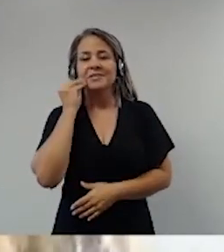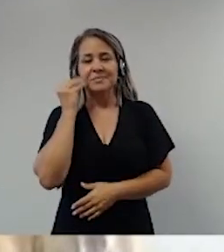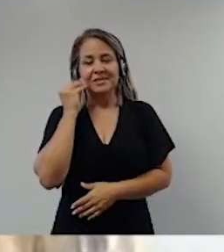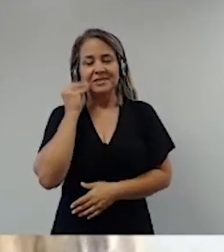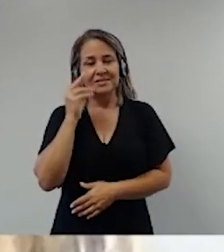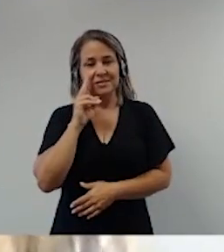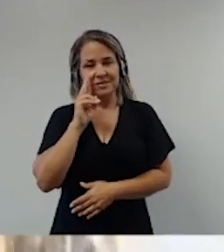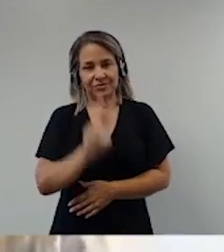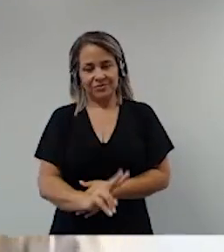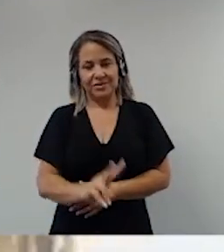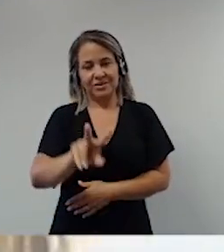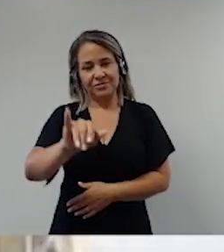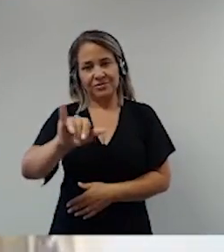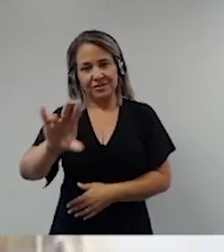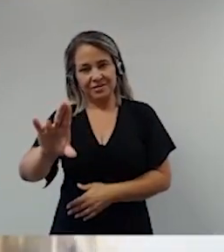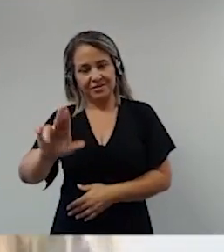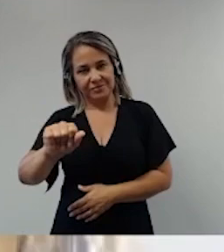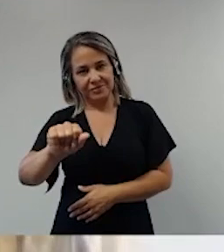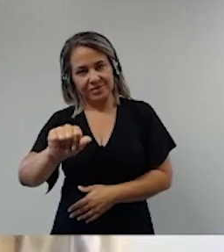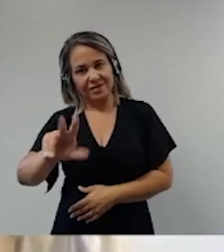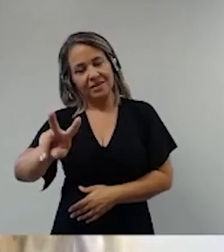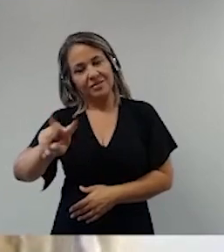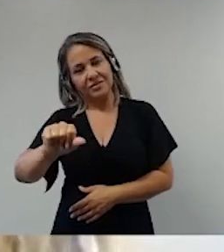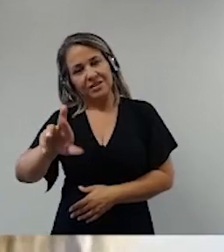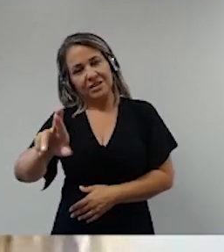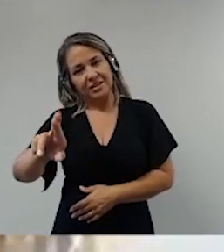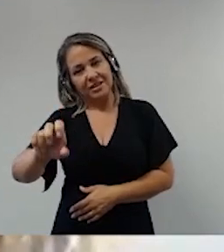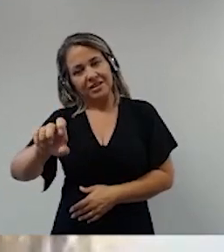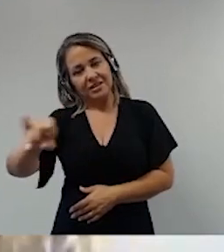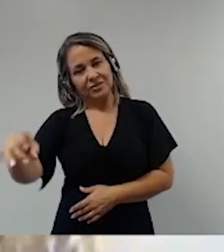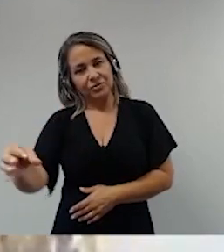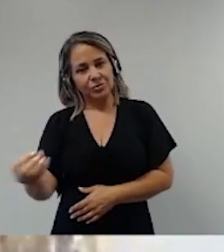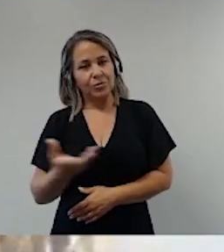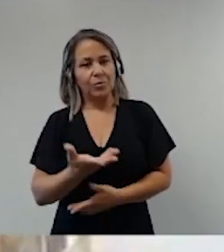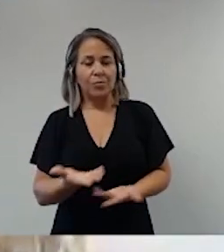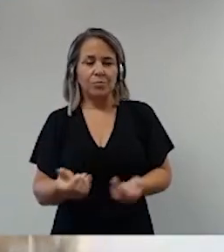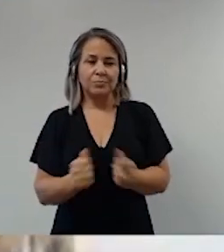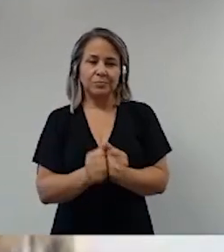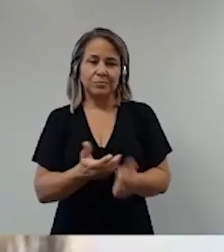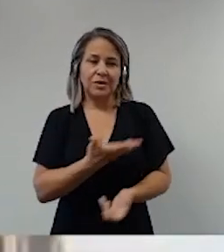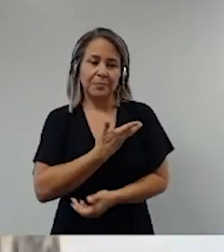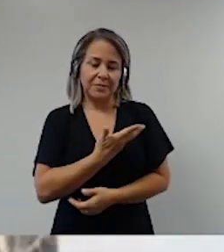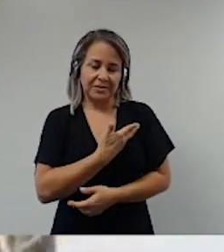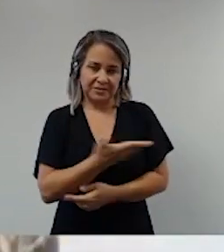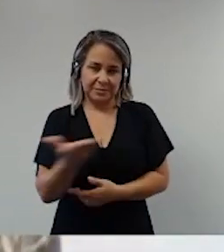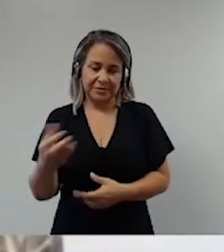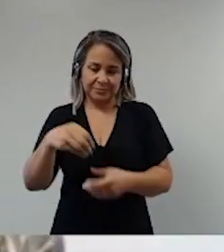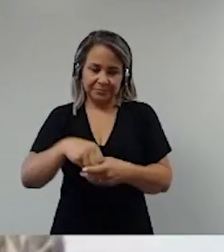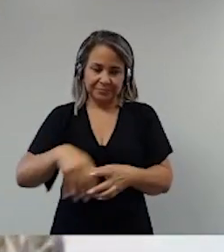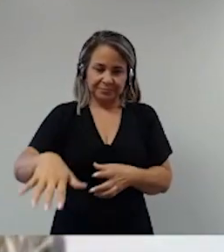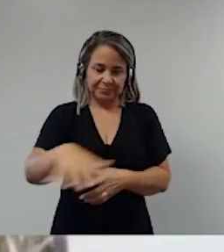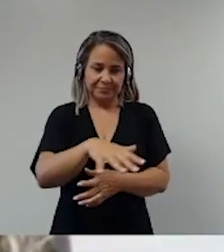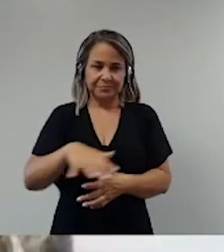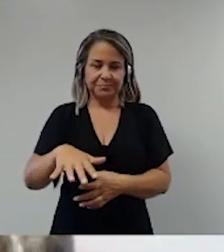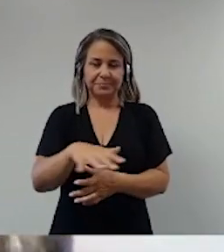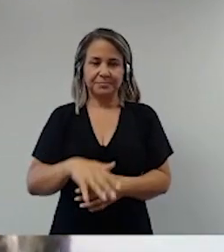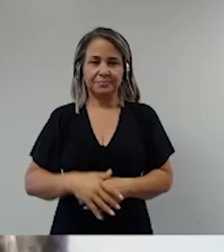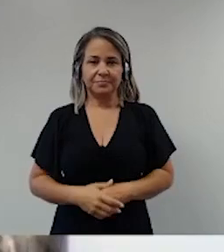visto, obviamente, na Via Varejo e tenho compartilhado também com alguns outros colegas aí do nosso setor.